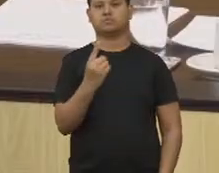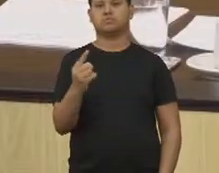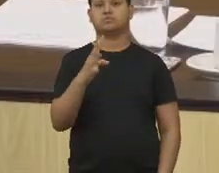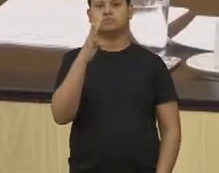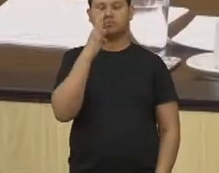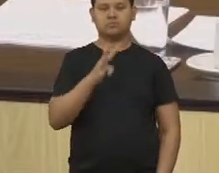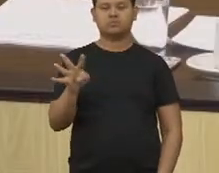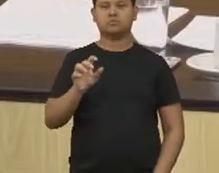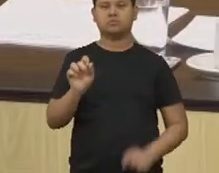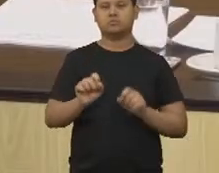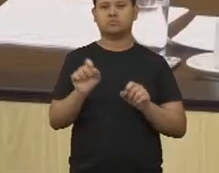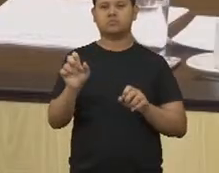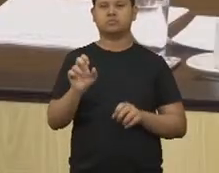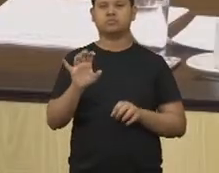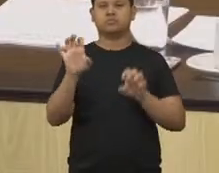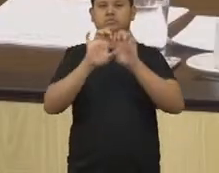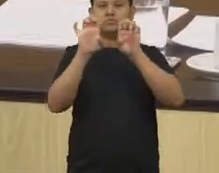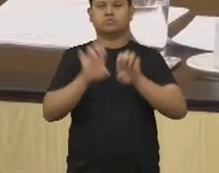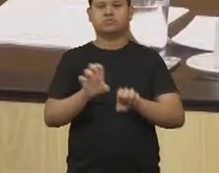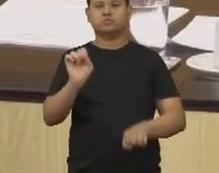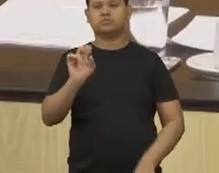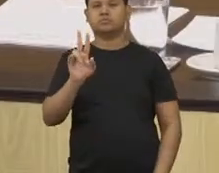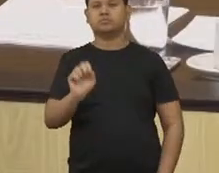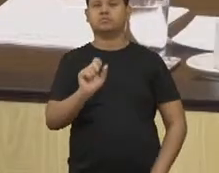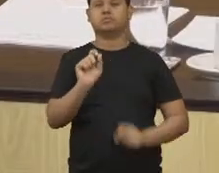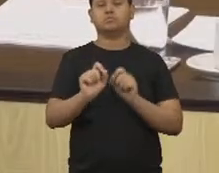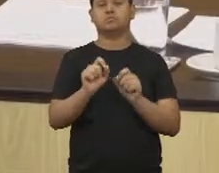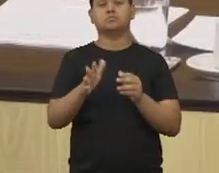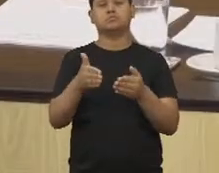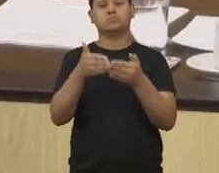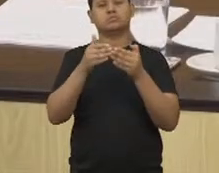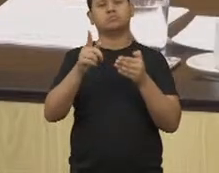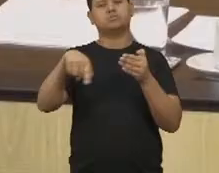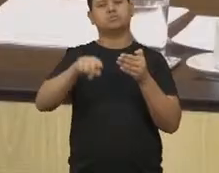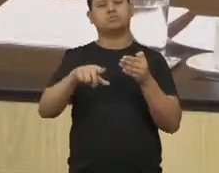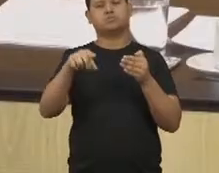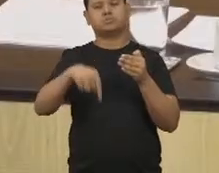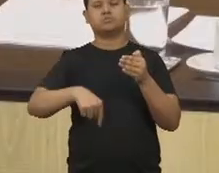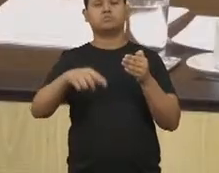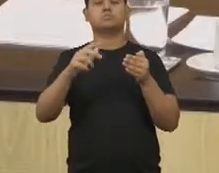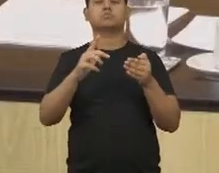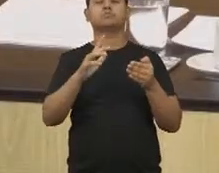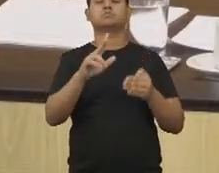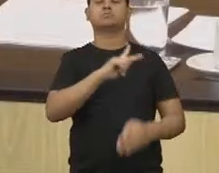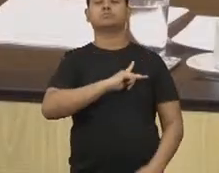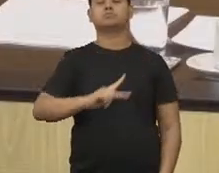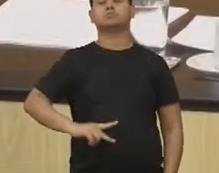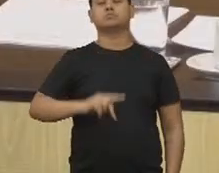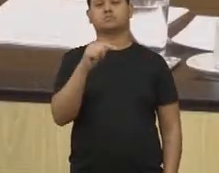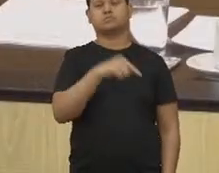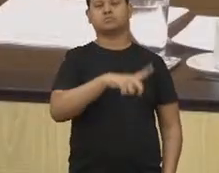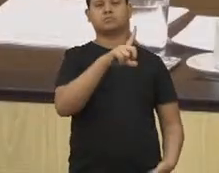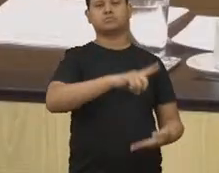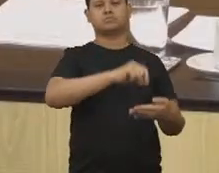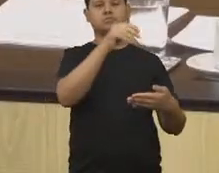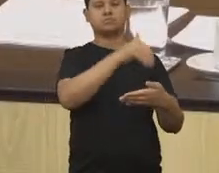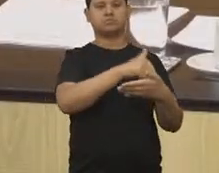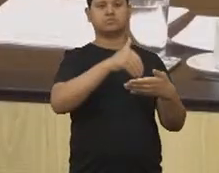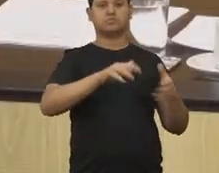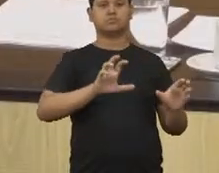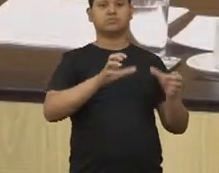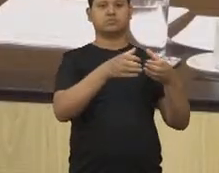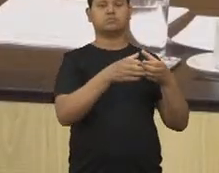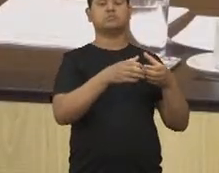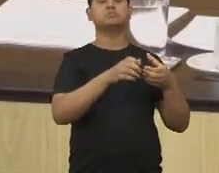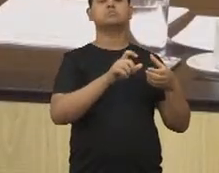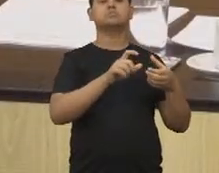âmbito do Sistema Único de Saúde, SUS, requeremos ao excelentíssimo senhor presidente desta casa, ouvido e aprovado pelo